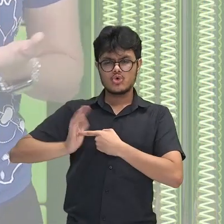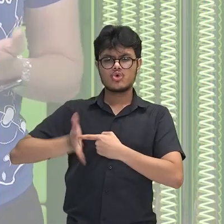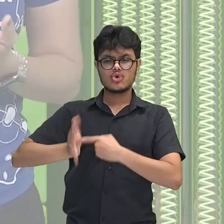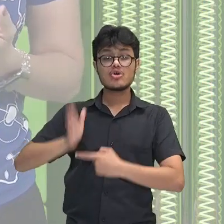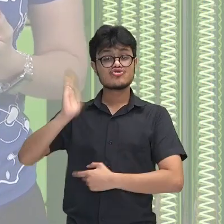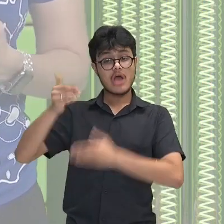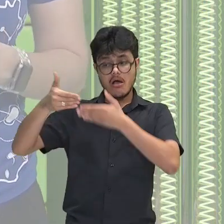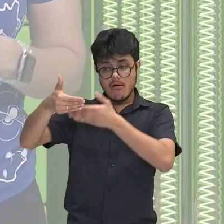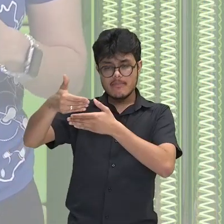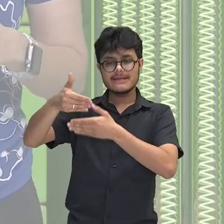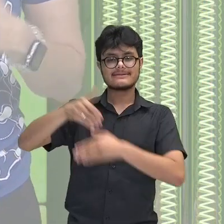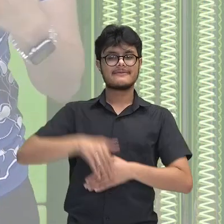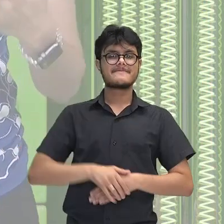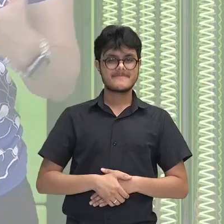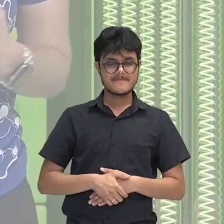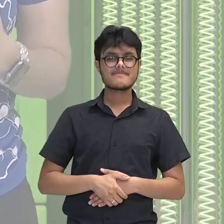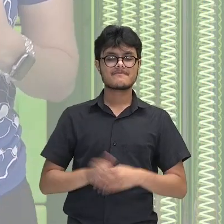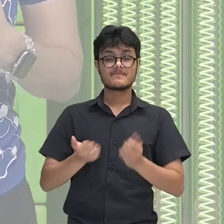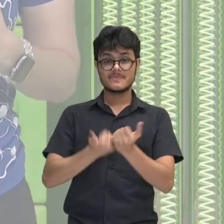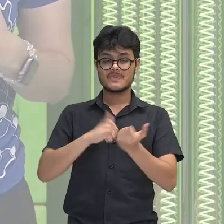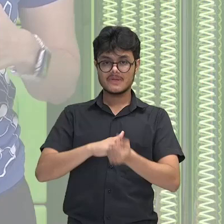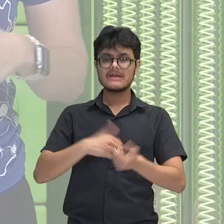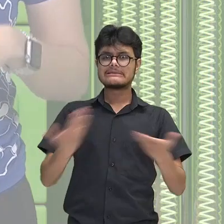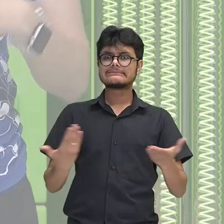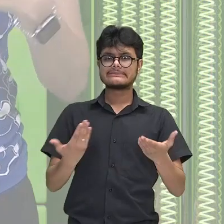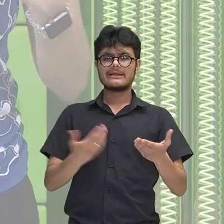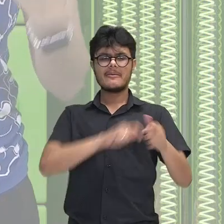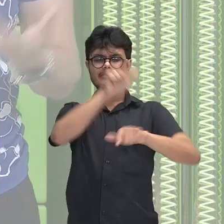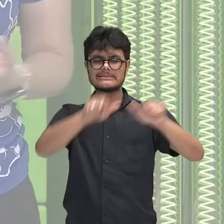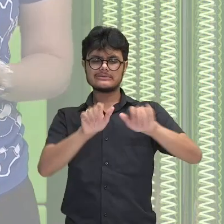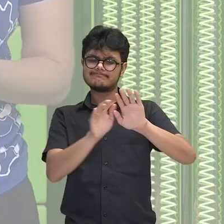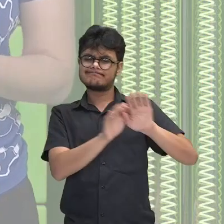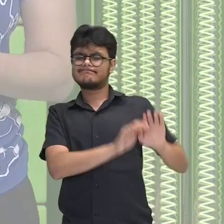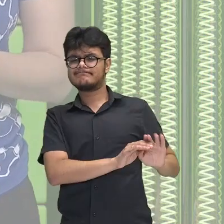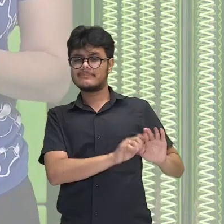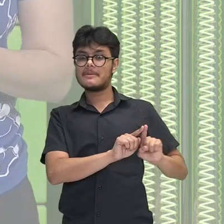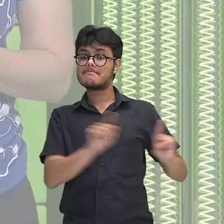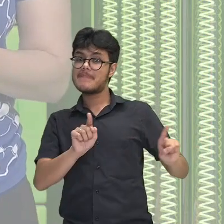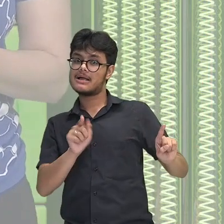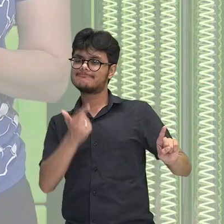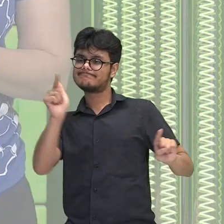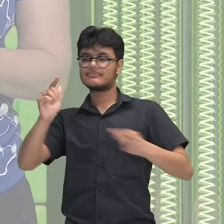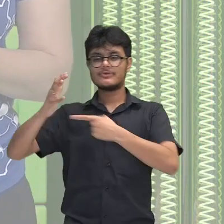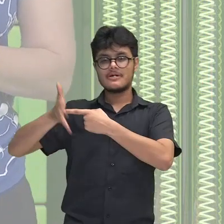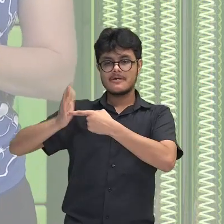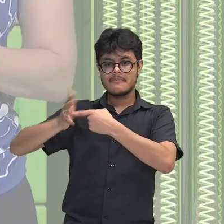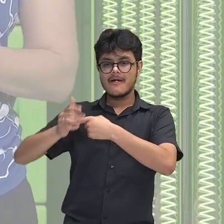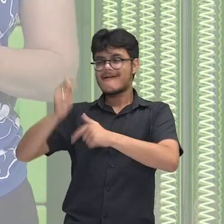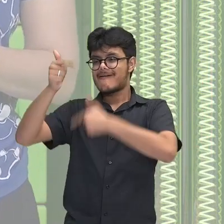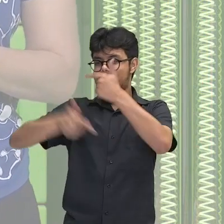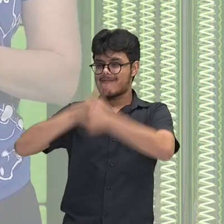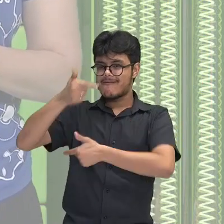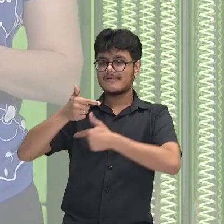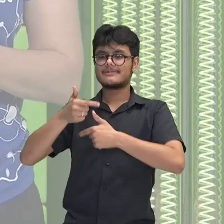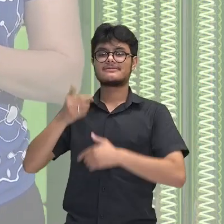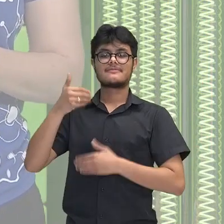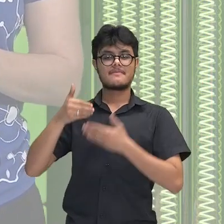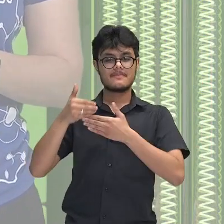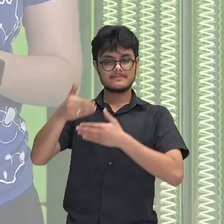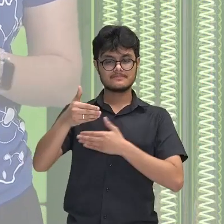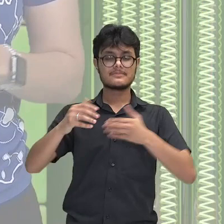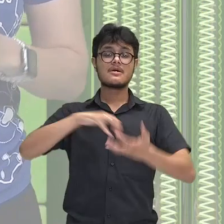por máquinas, né? Então, nós tínhamos, nesse momento, grandes máquinas que já estavam aí atuando